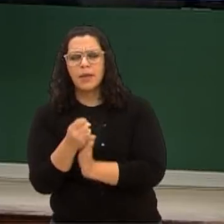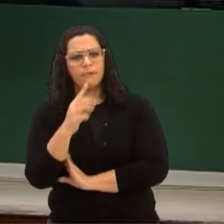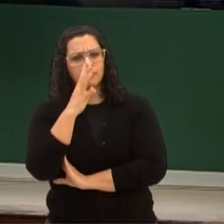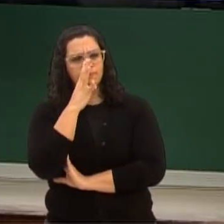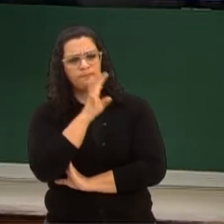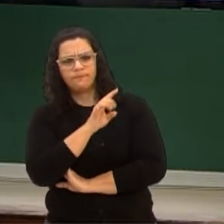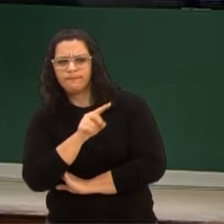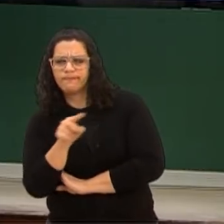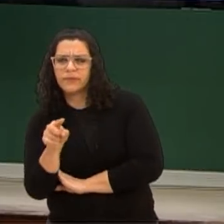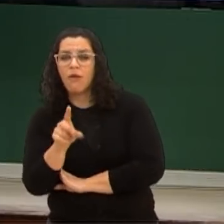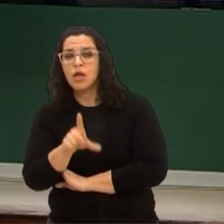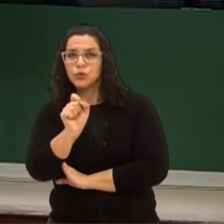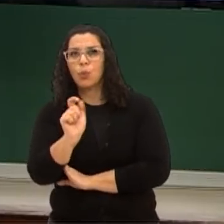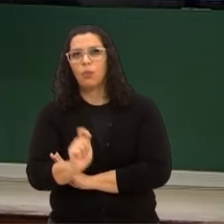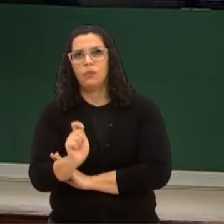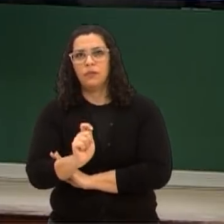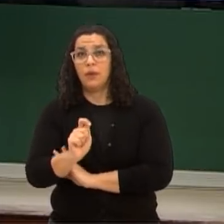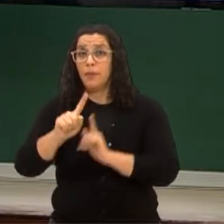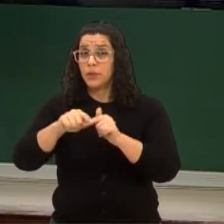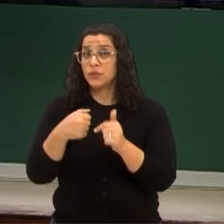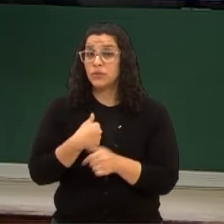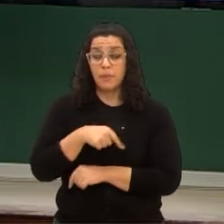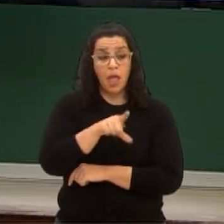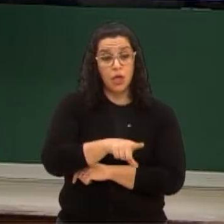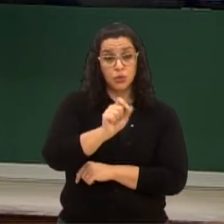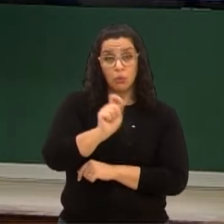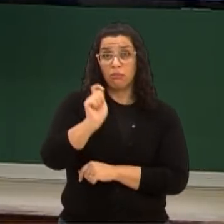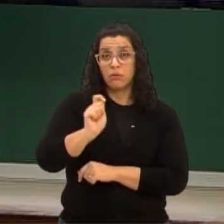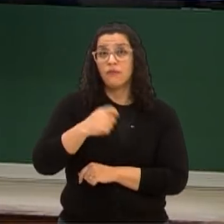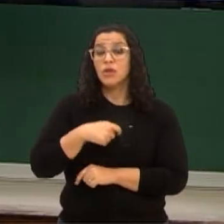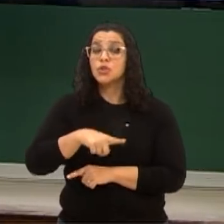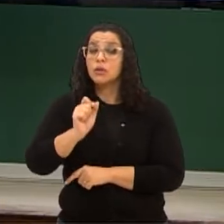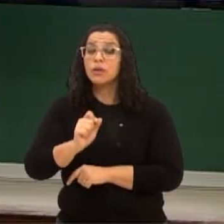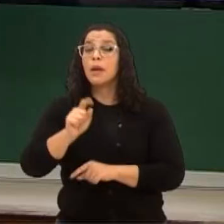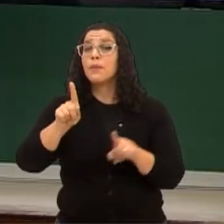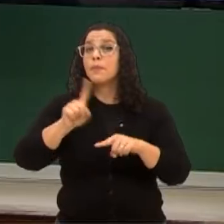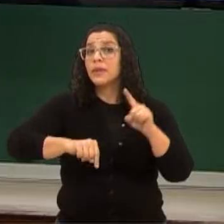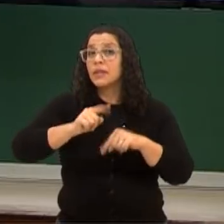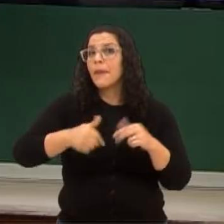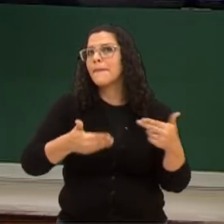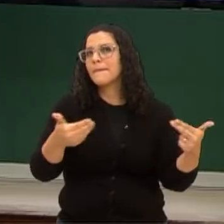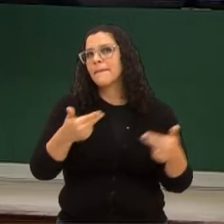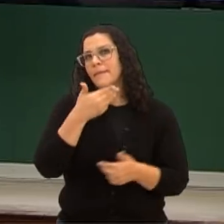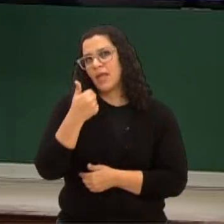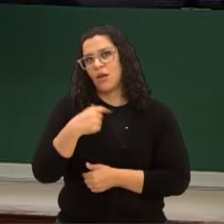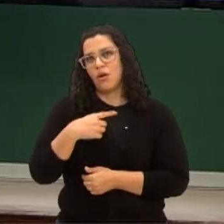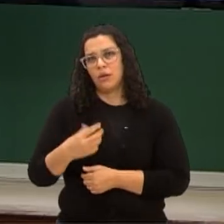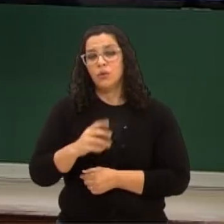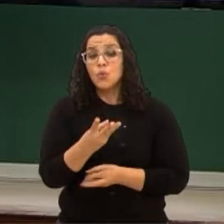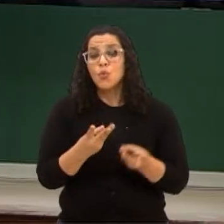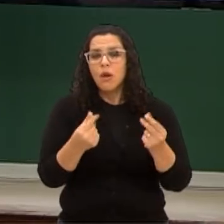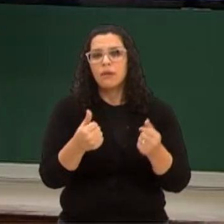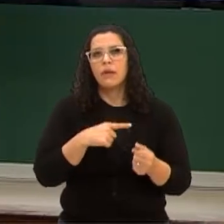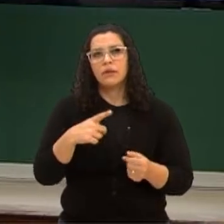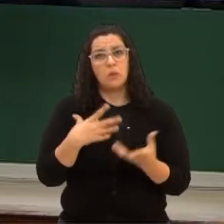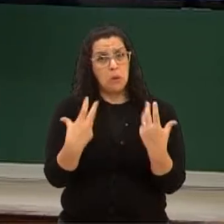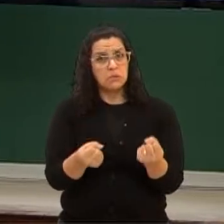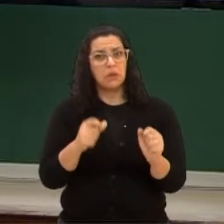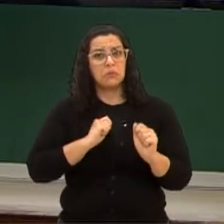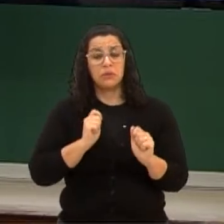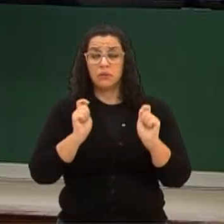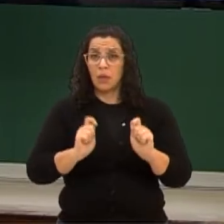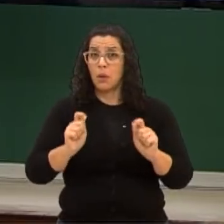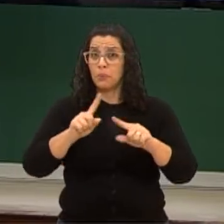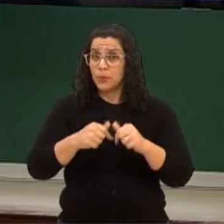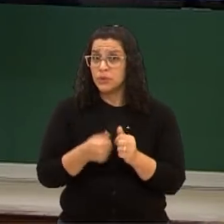a opção de escolha e nessa opção você escolhe o produto que melhor lhe convém. Então é uma característica